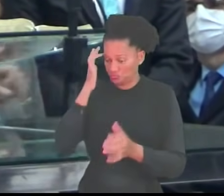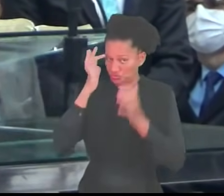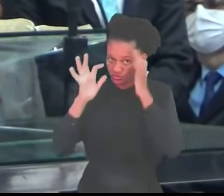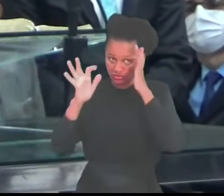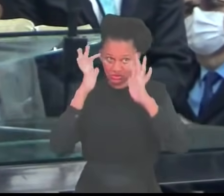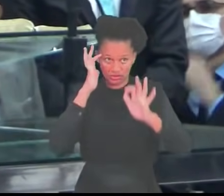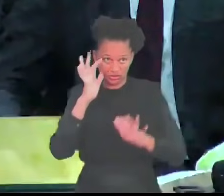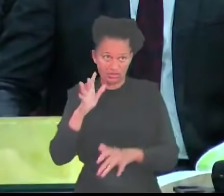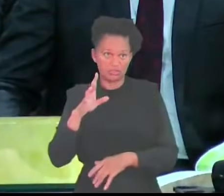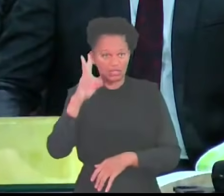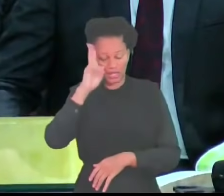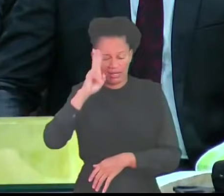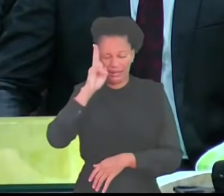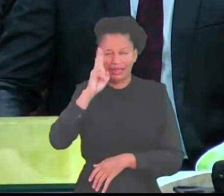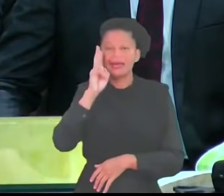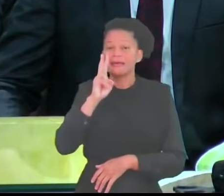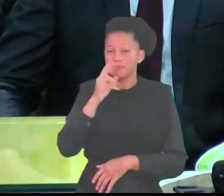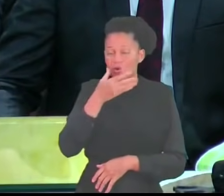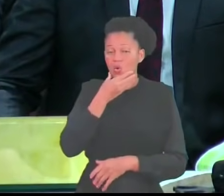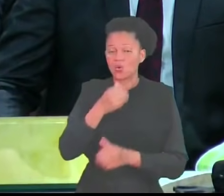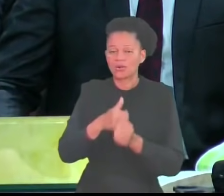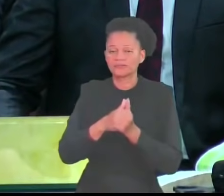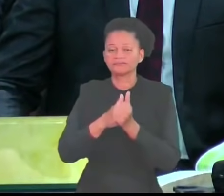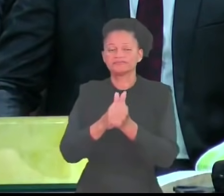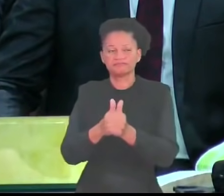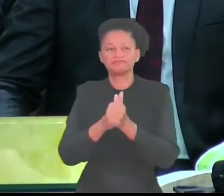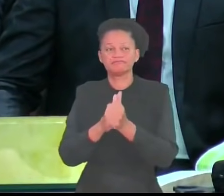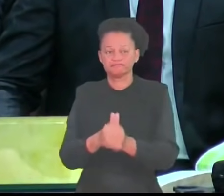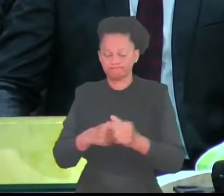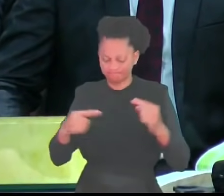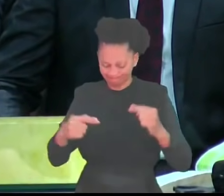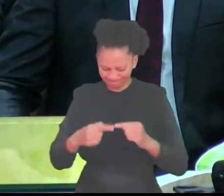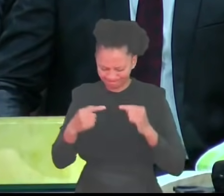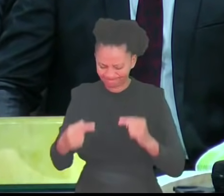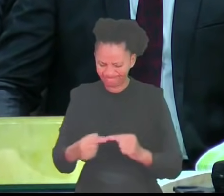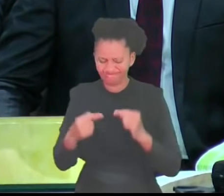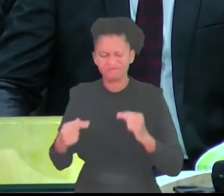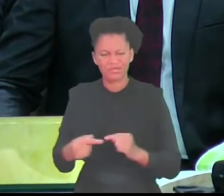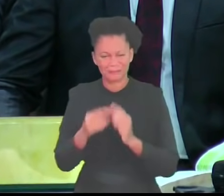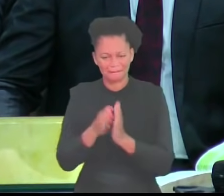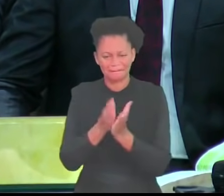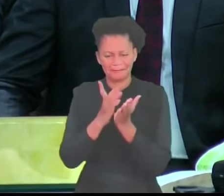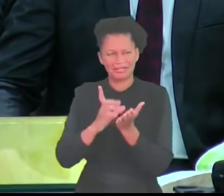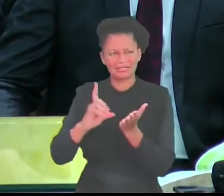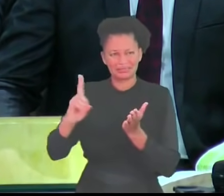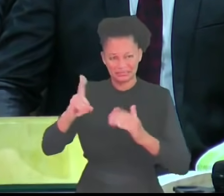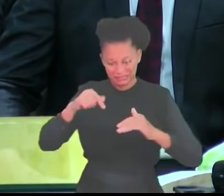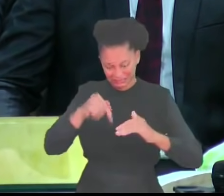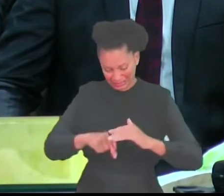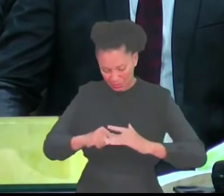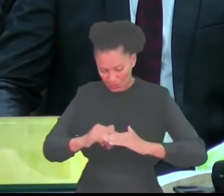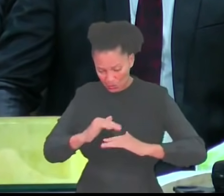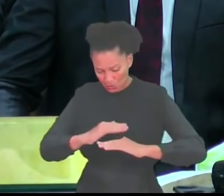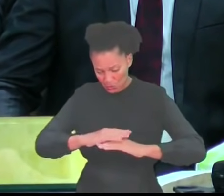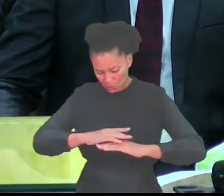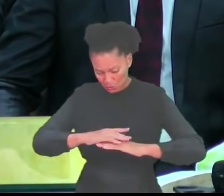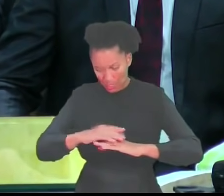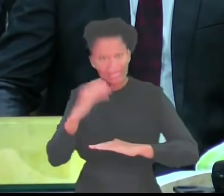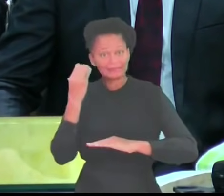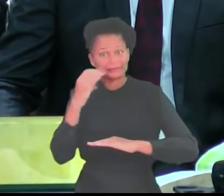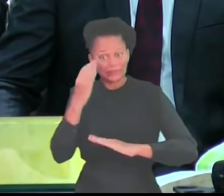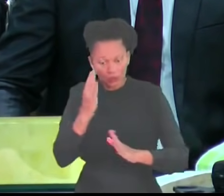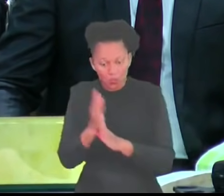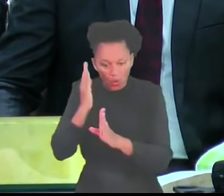dessa palavra do guia. Água mais pura. Confirmando as sagradas escrituras. Diz que é um lençol lá embaixo. A ciência já descobriu